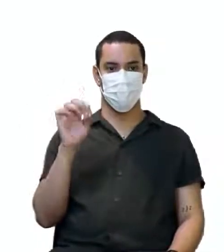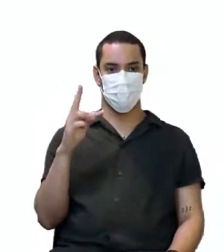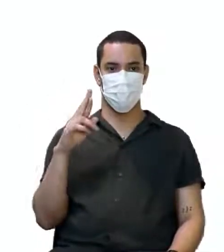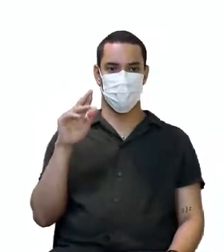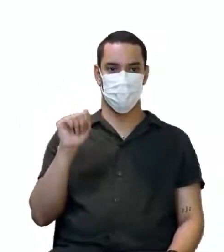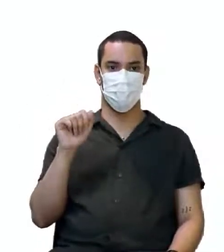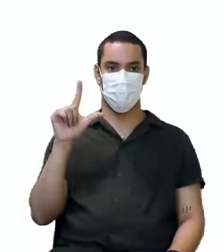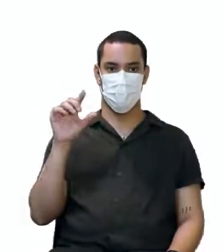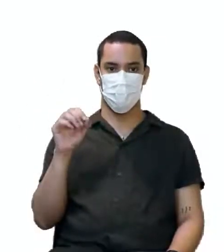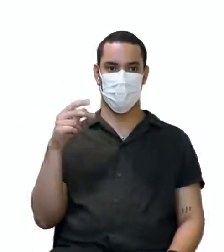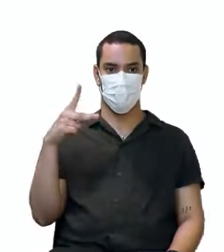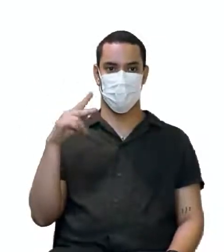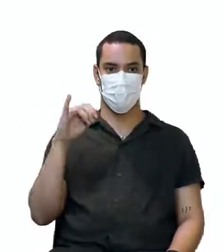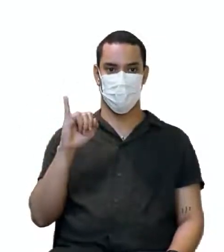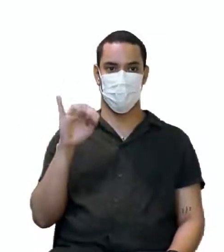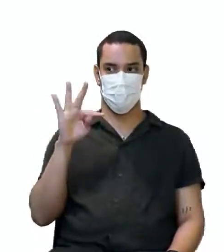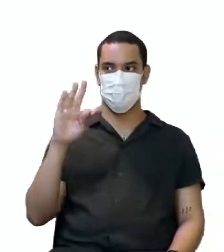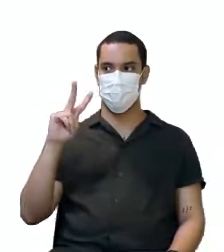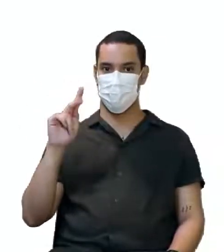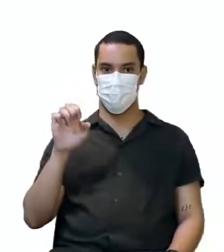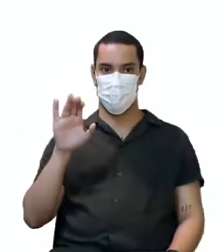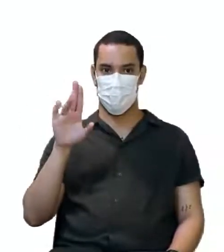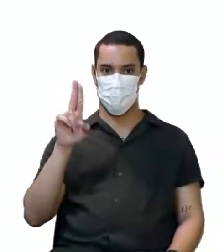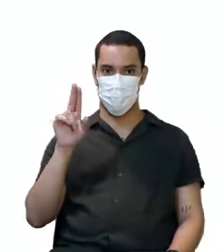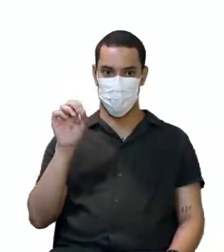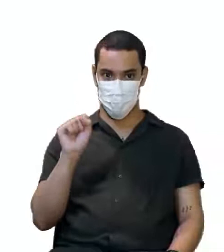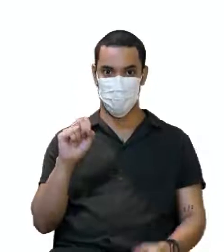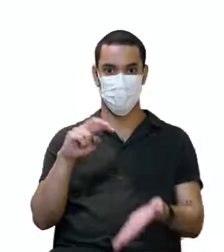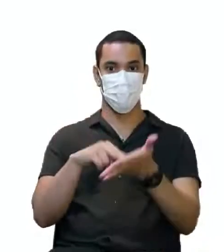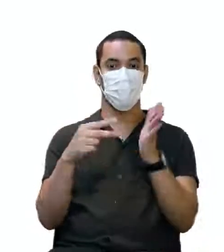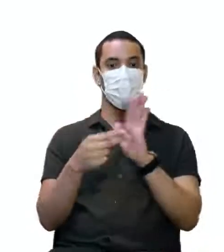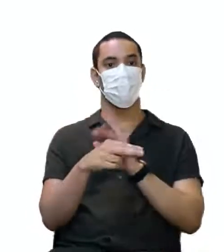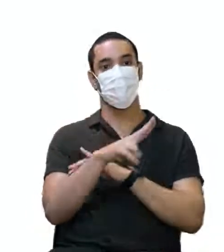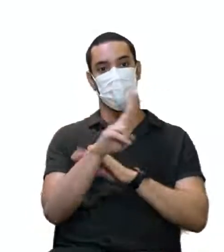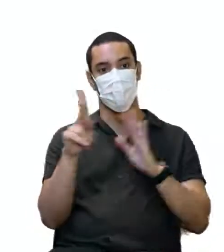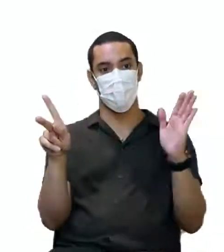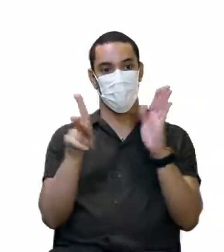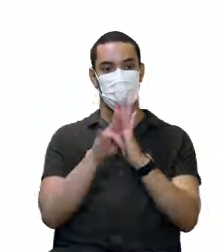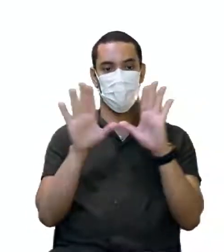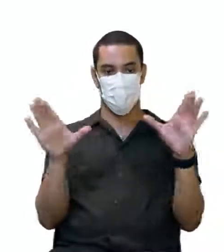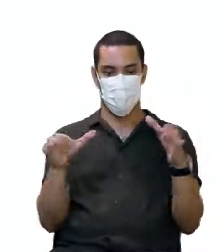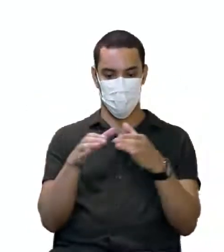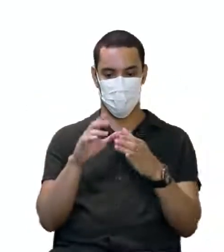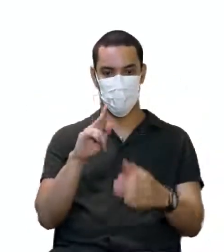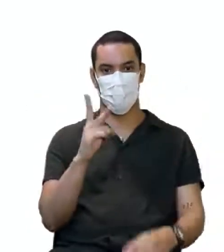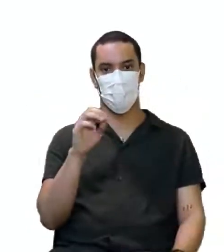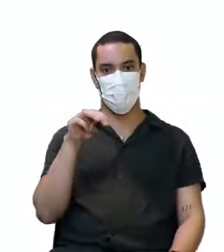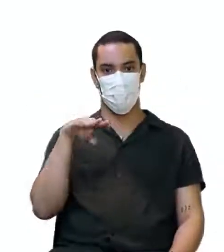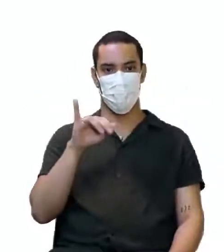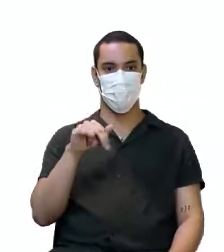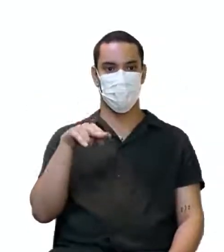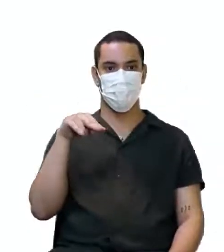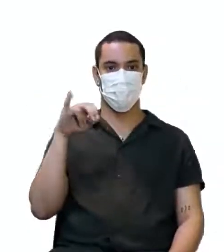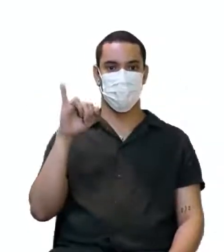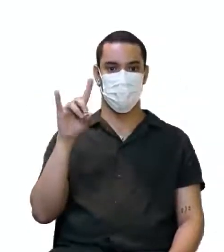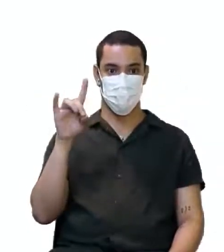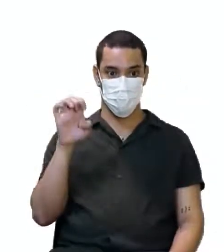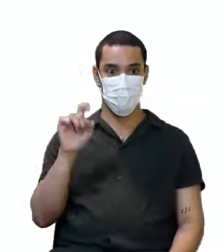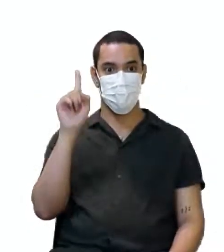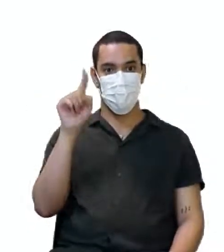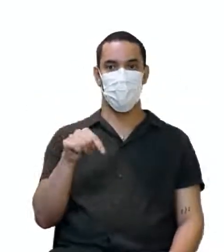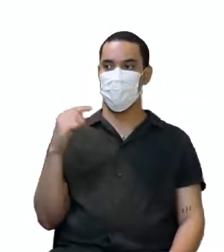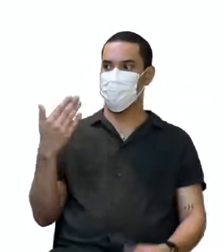o nome de um dos gêneros de hominídeos que são considerados por muitos ancestrais do